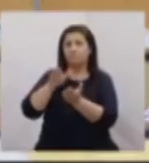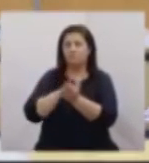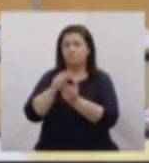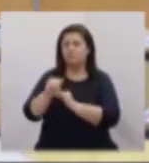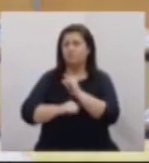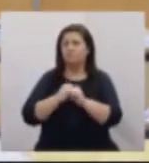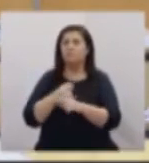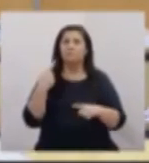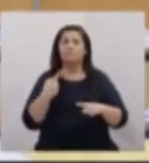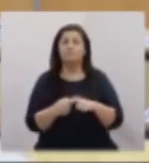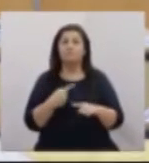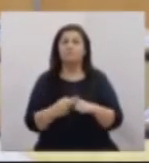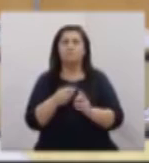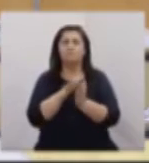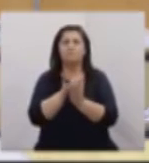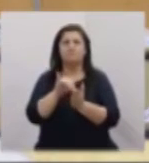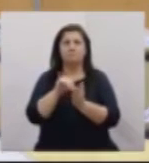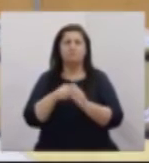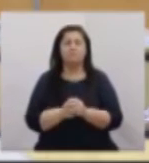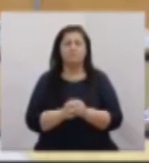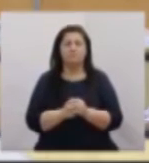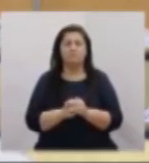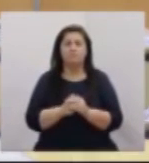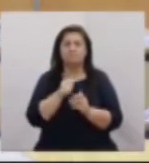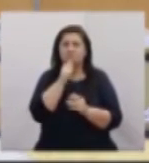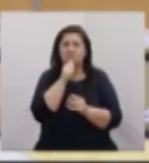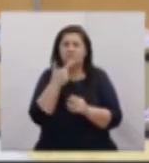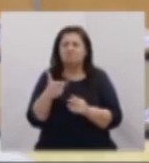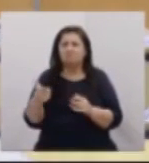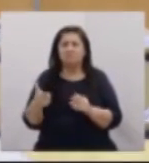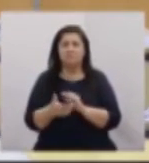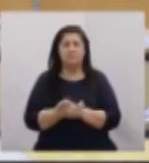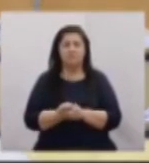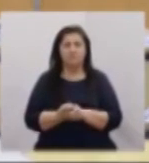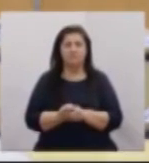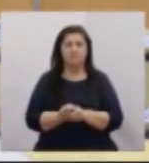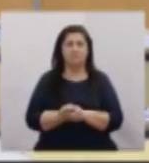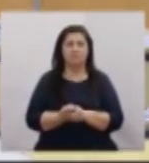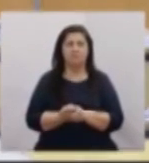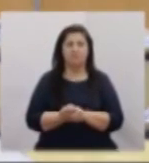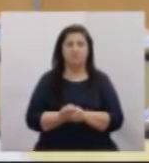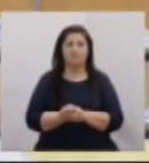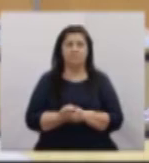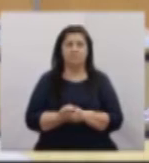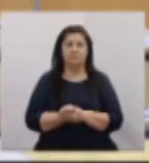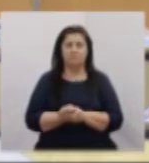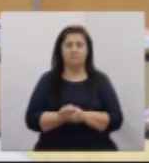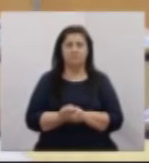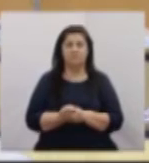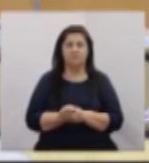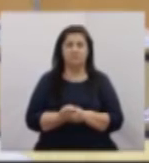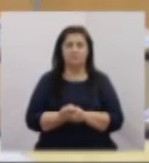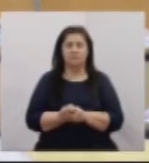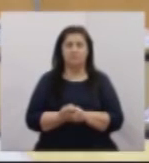que a prefeitura de Jacareí ainda não aderiu a esse sistema? Senhor